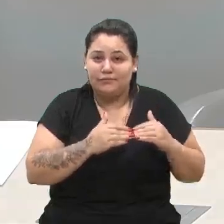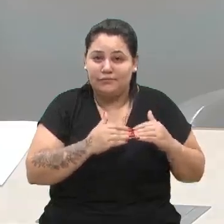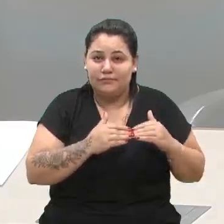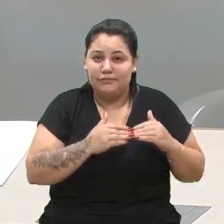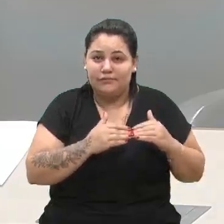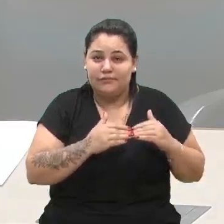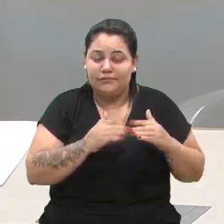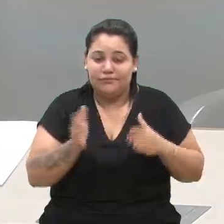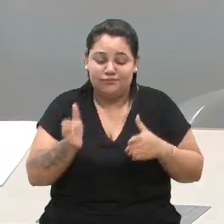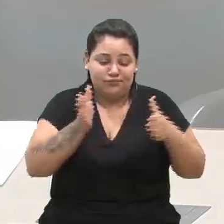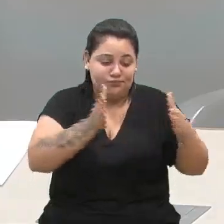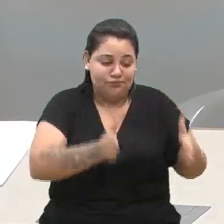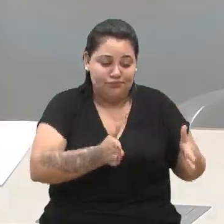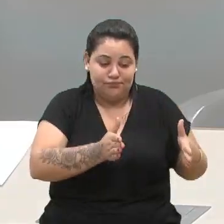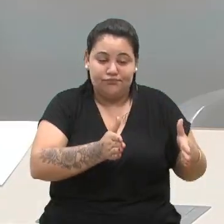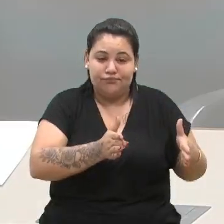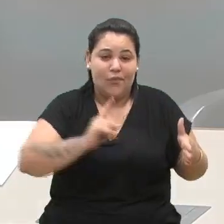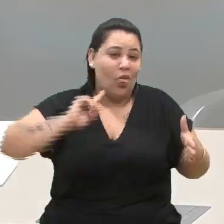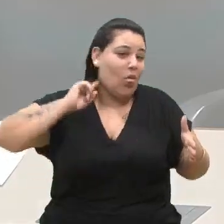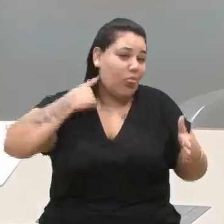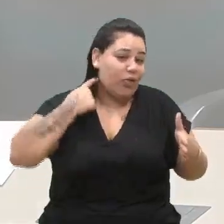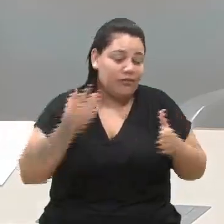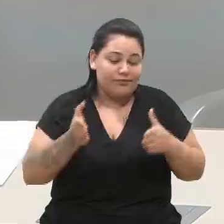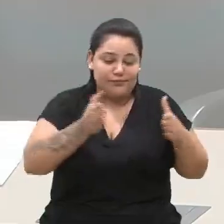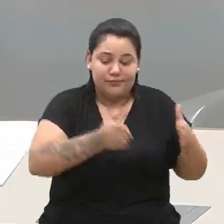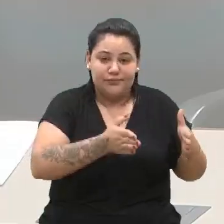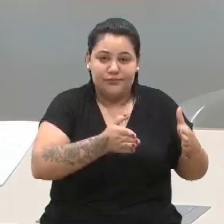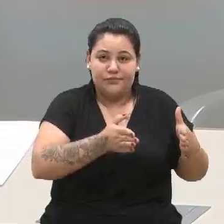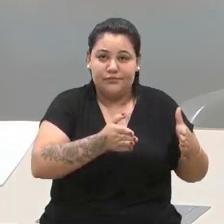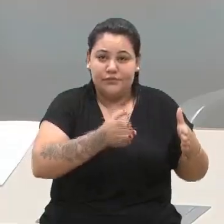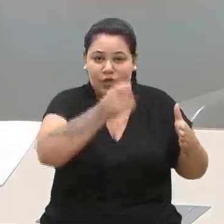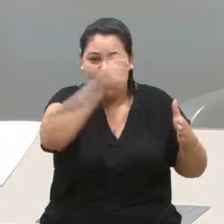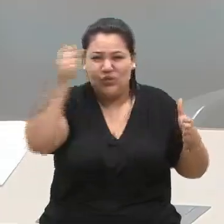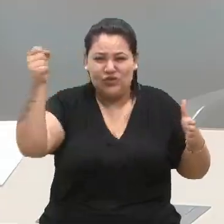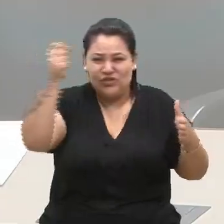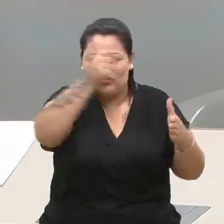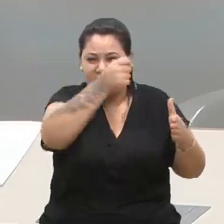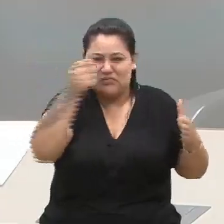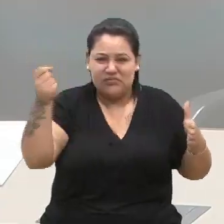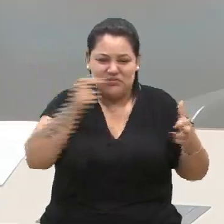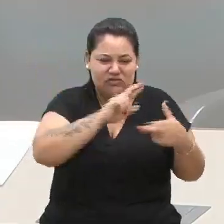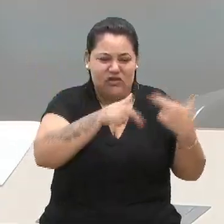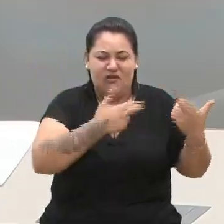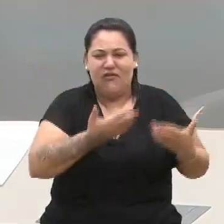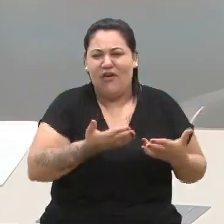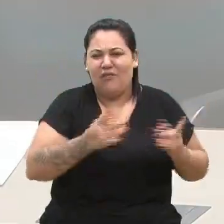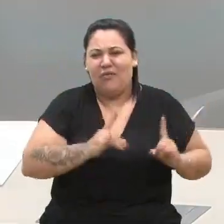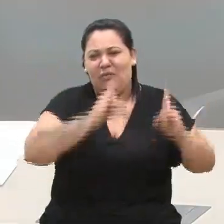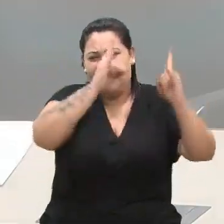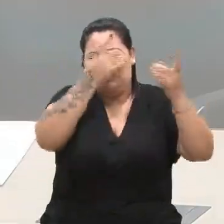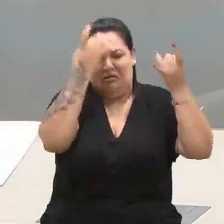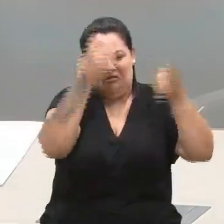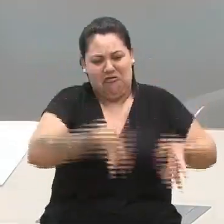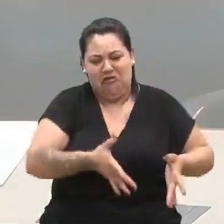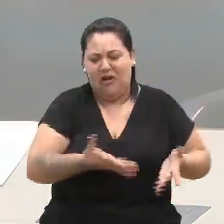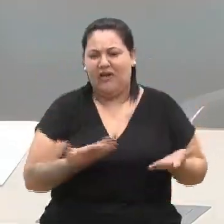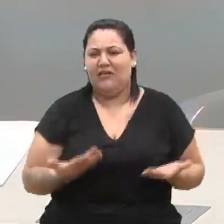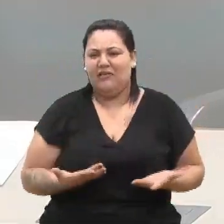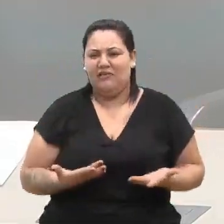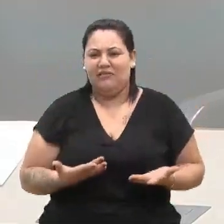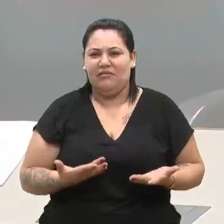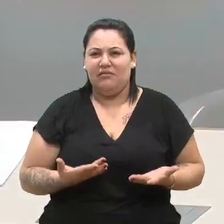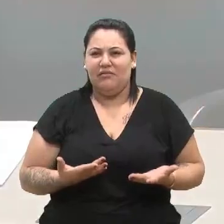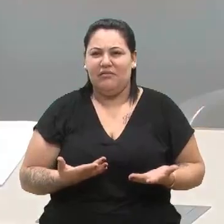do lado da lixeira, e dentro. Persiana, de reforma de apartamento, jogar ali, do lado